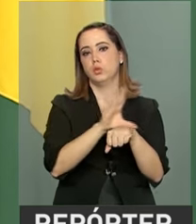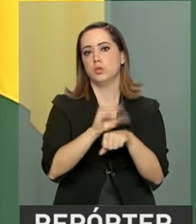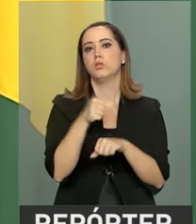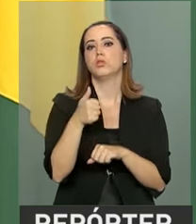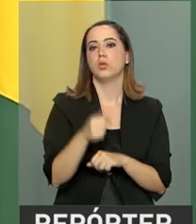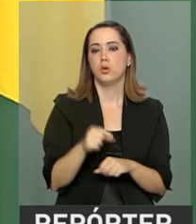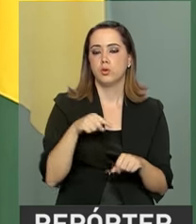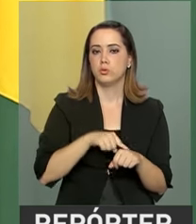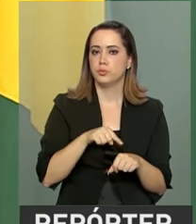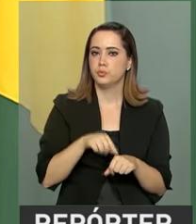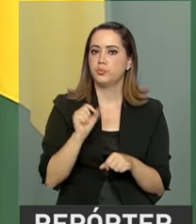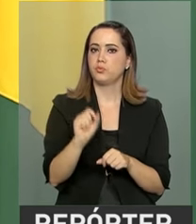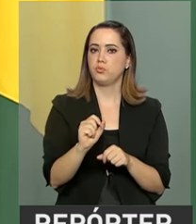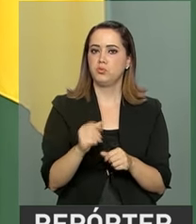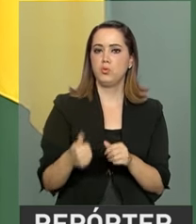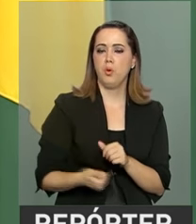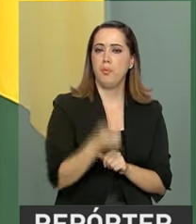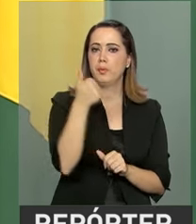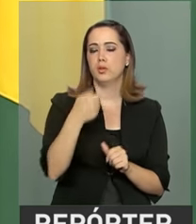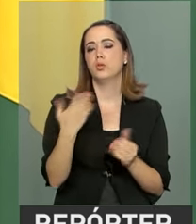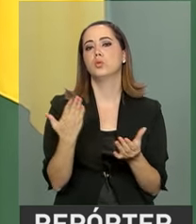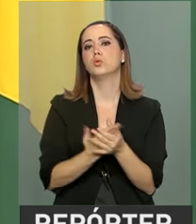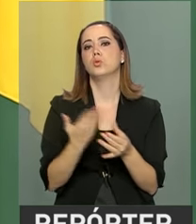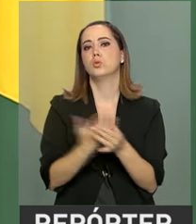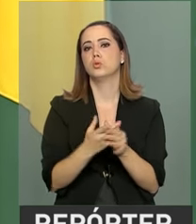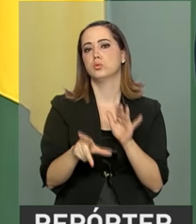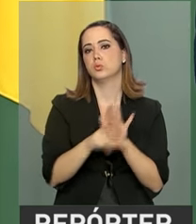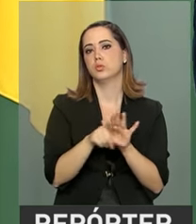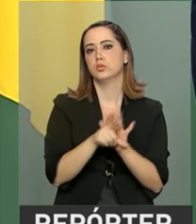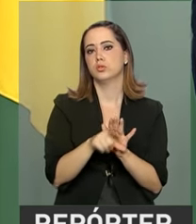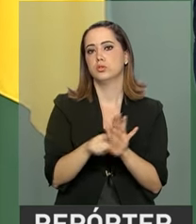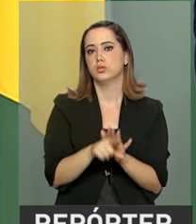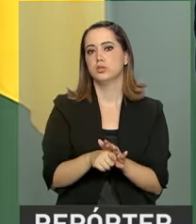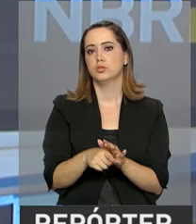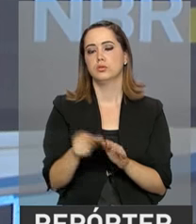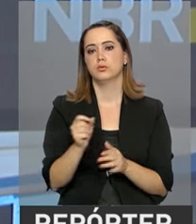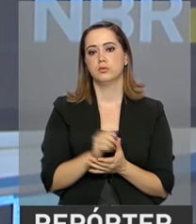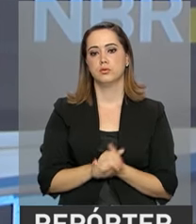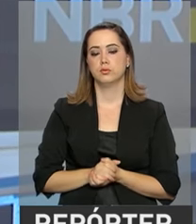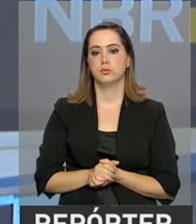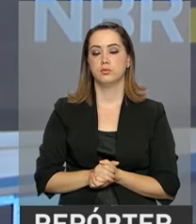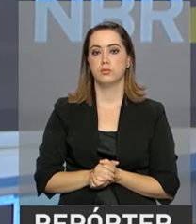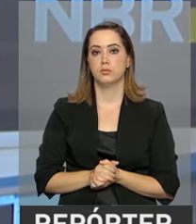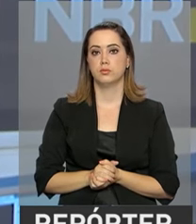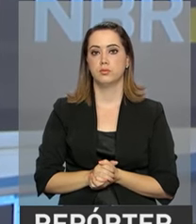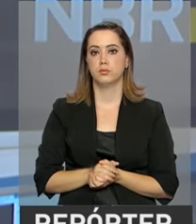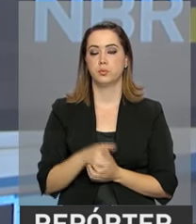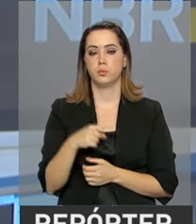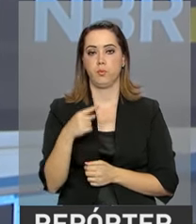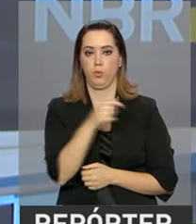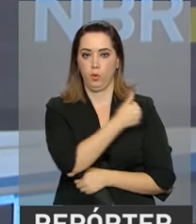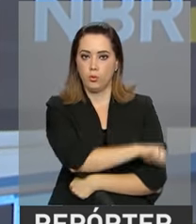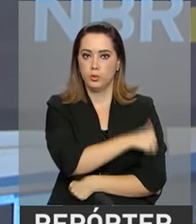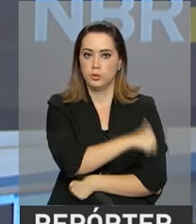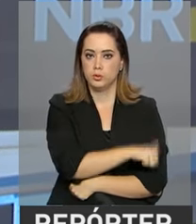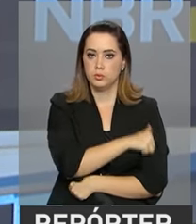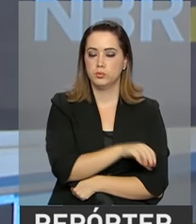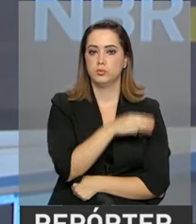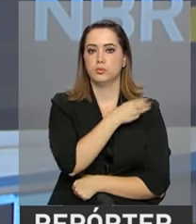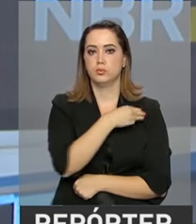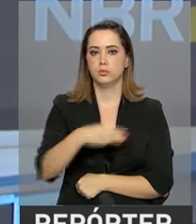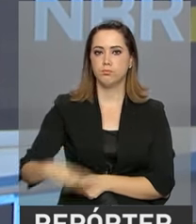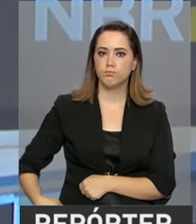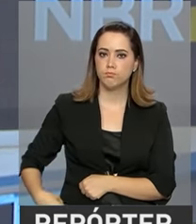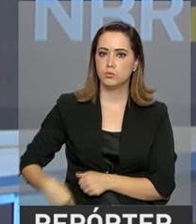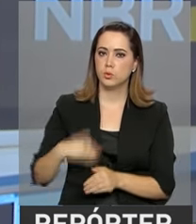mais robusta do que aquela estabelecida no projeto de lei. E no Rio de Janeiro, o ministro do